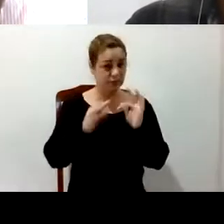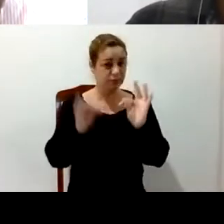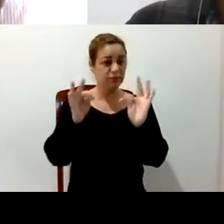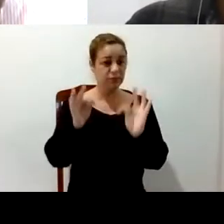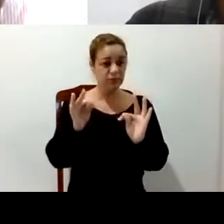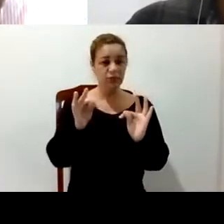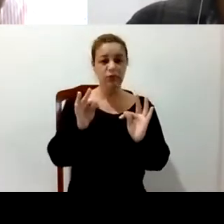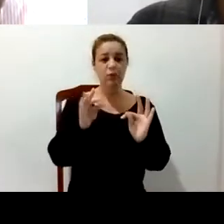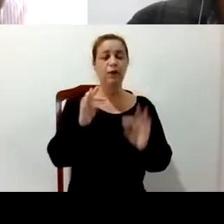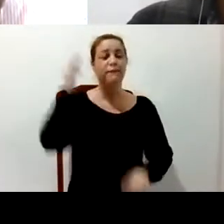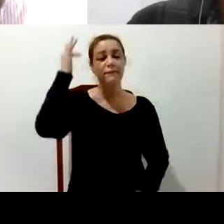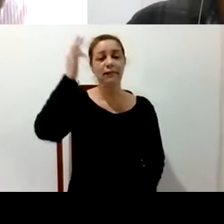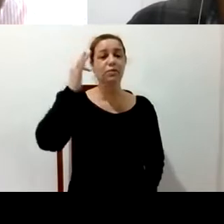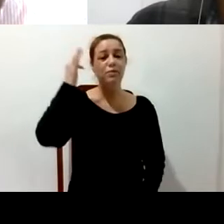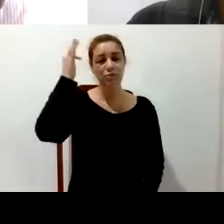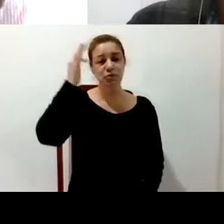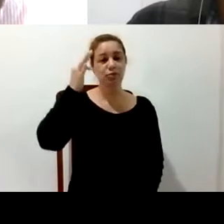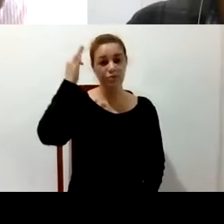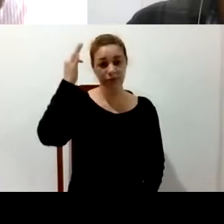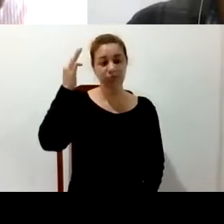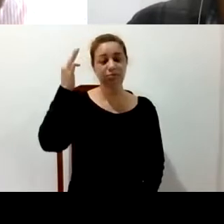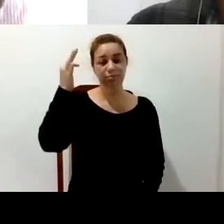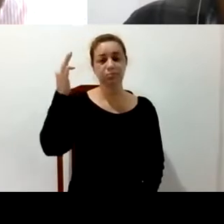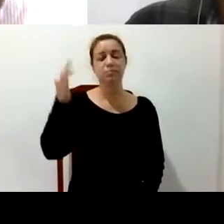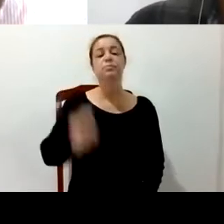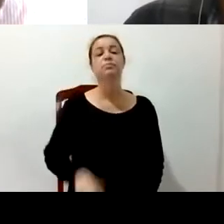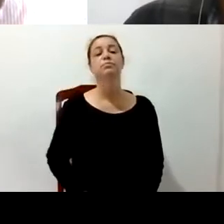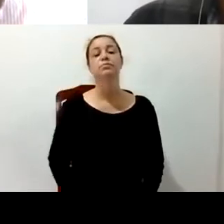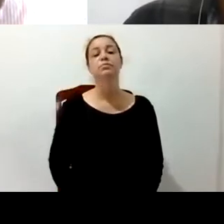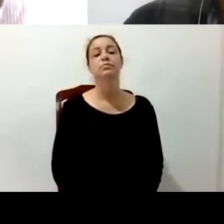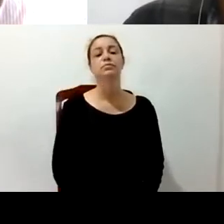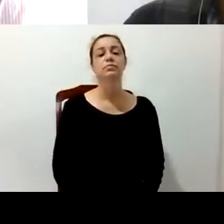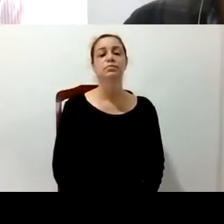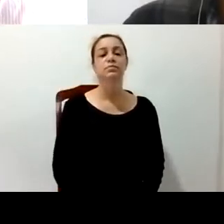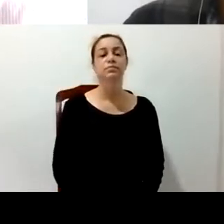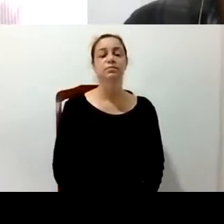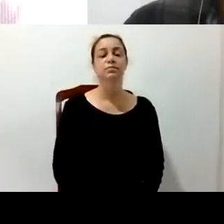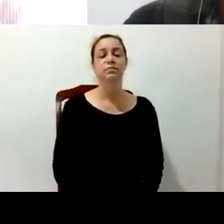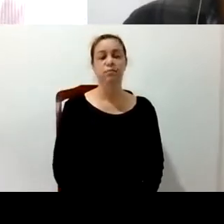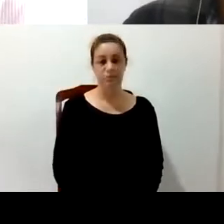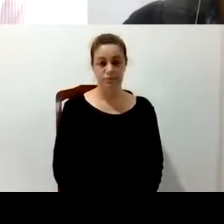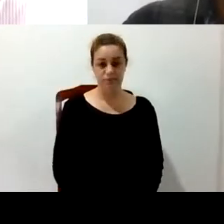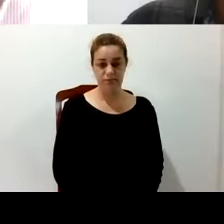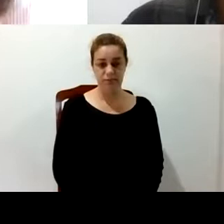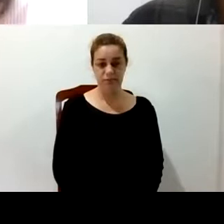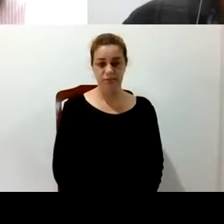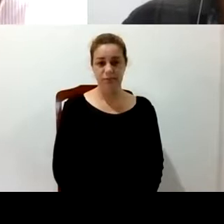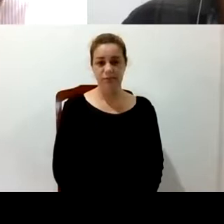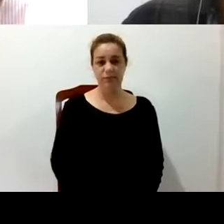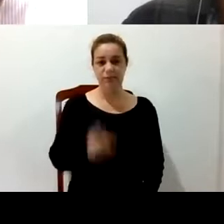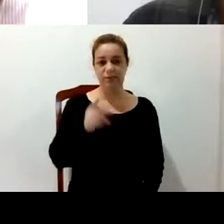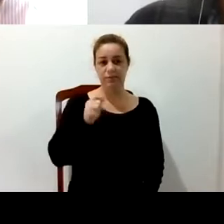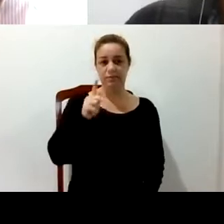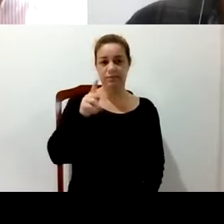da filosofia. É um filósofo, tá? Assim como o Popper, né? O Popper